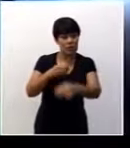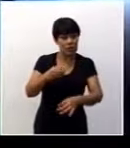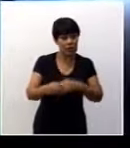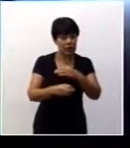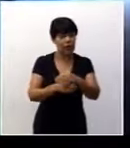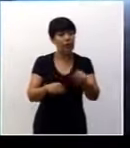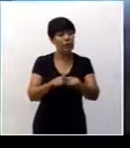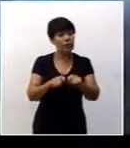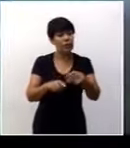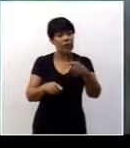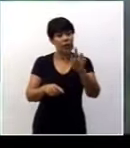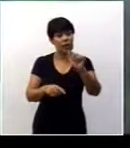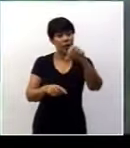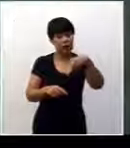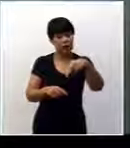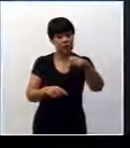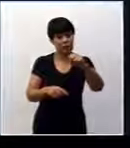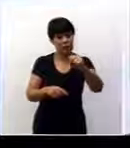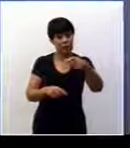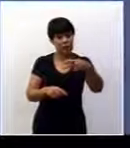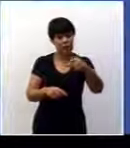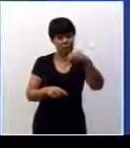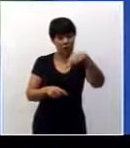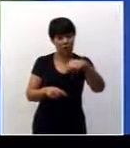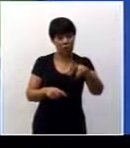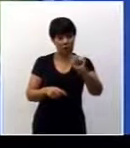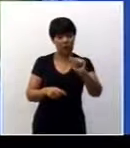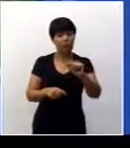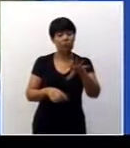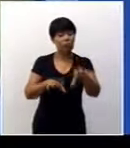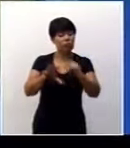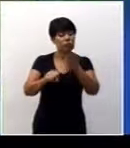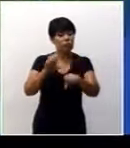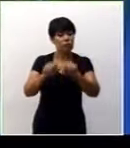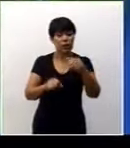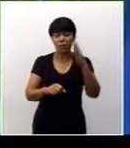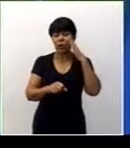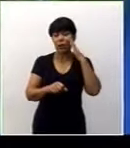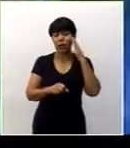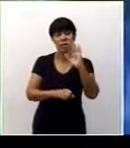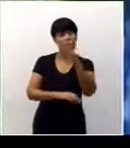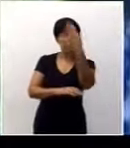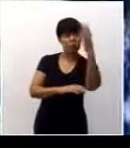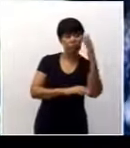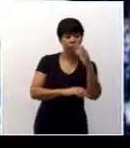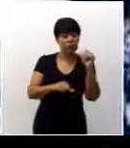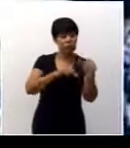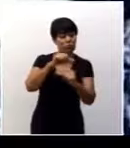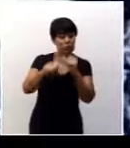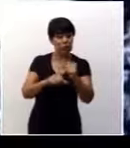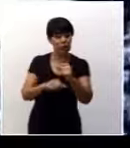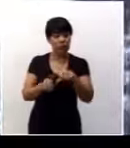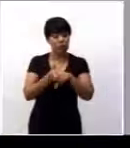transponder, equipamento que coleta dados ambientais para a realização da previsão de tempo e de estudos climáticos.